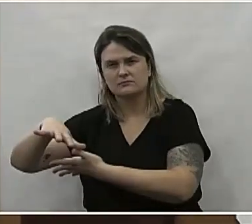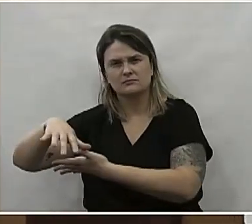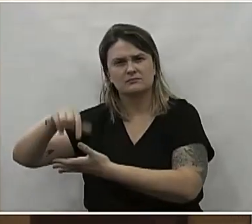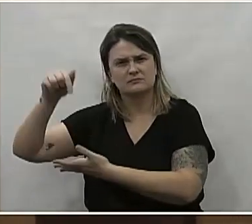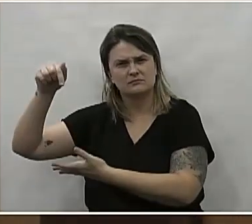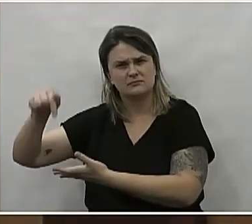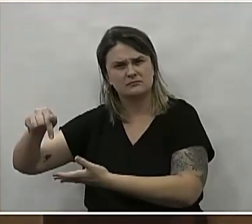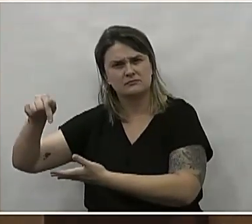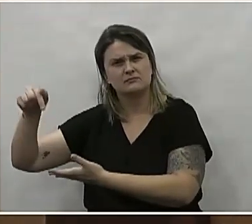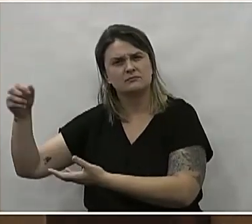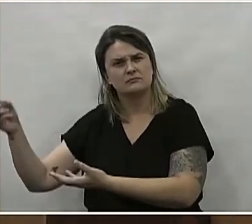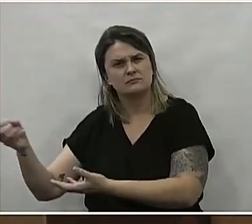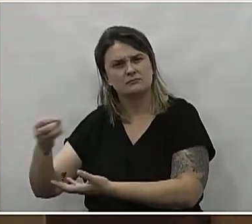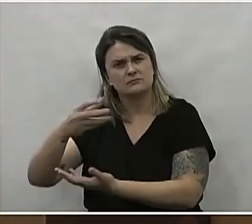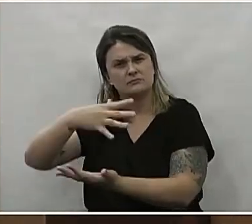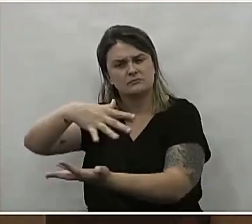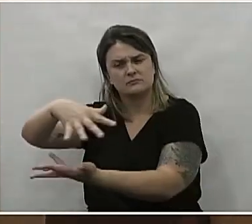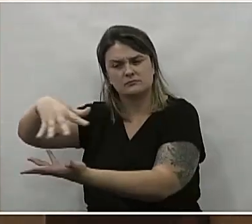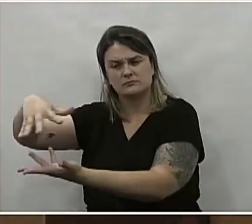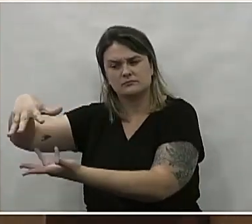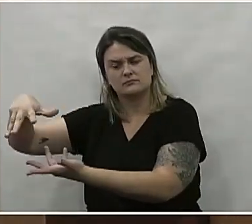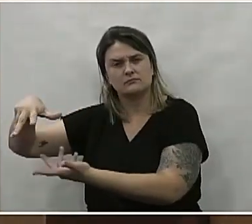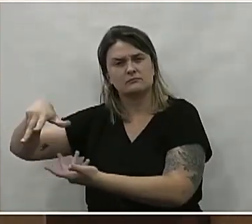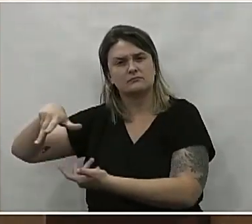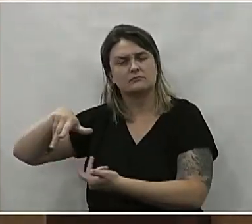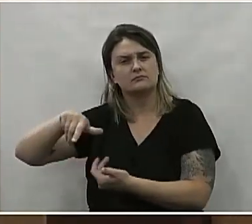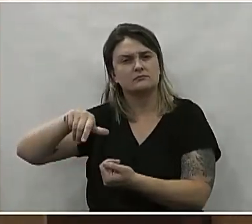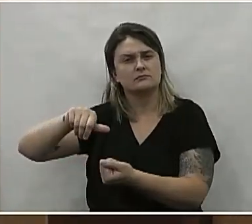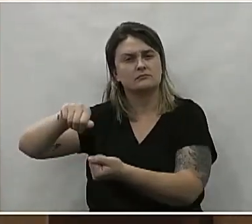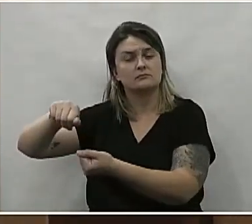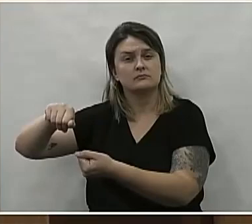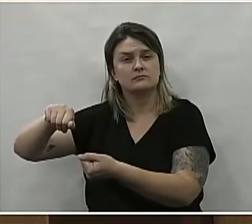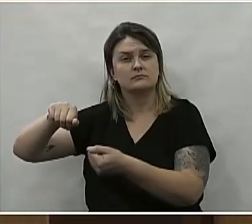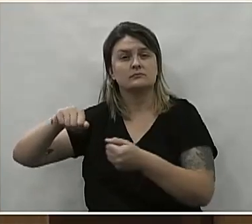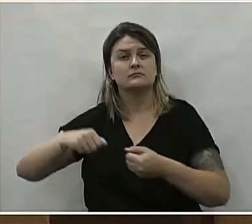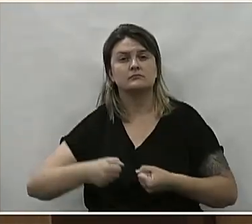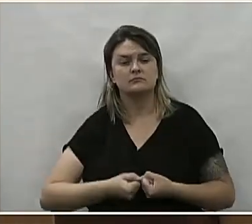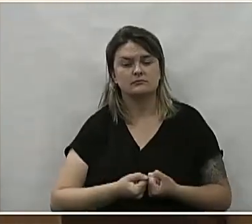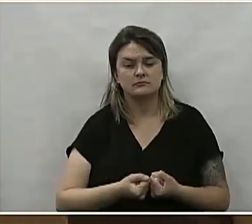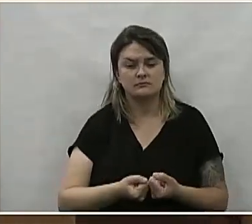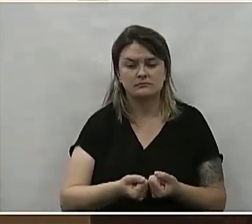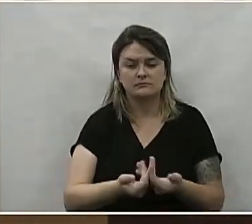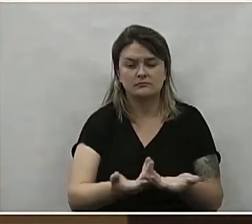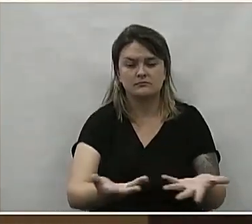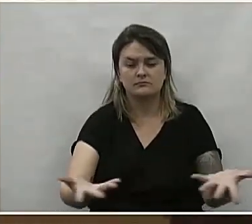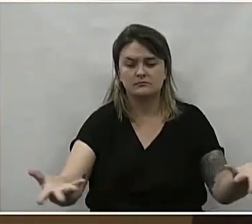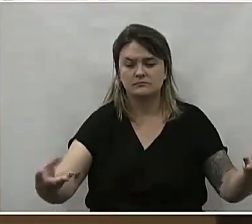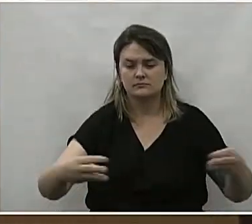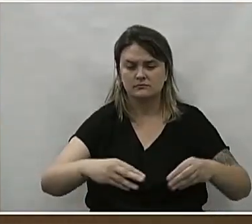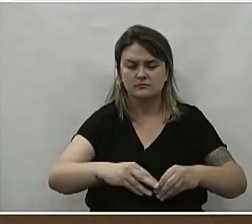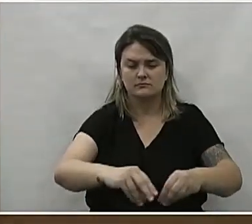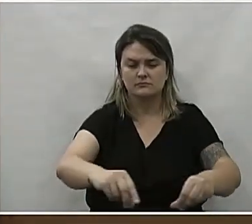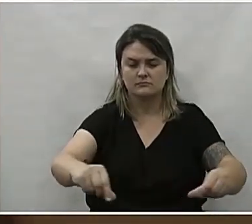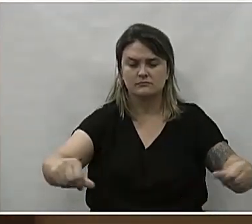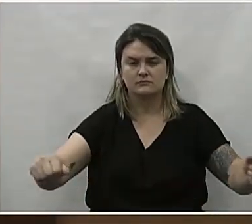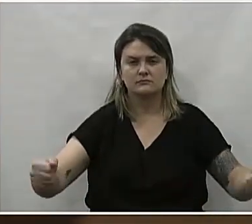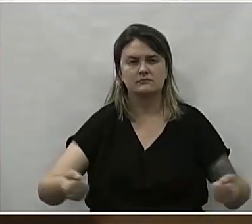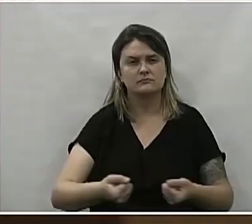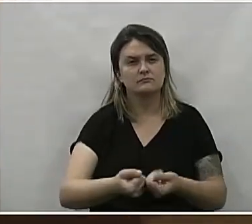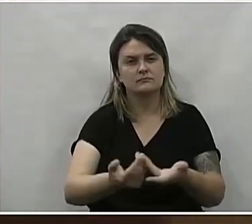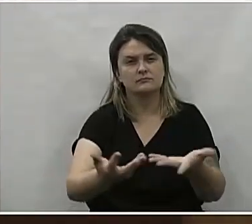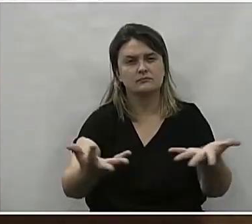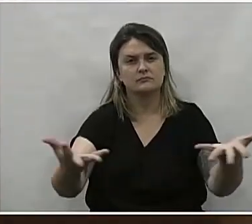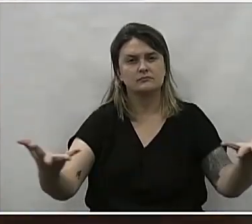Fulguras, Brasil, farão da América Iluminado ao sol do novo mundo Do que a